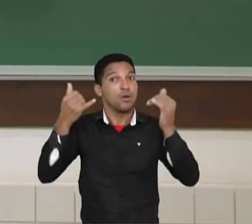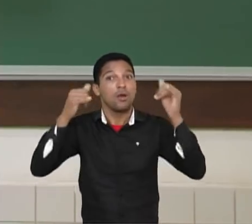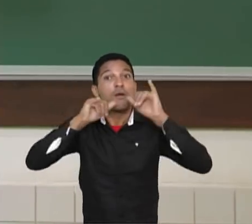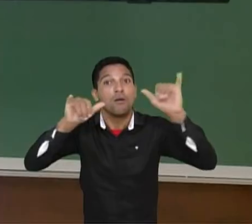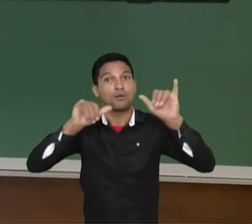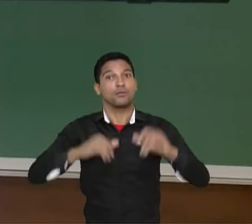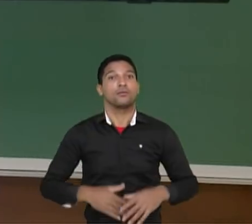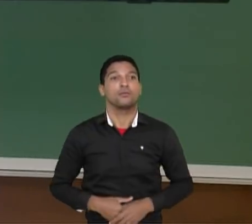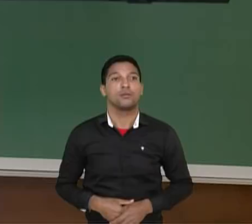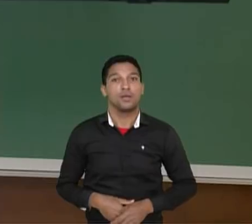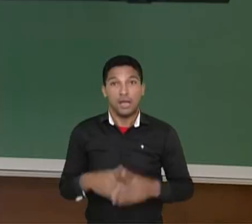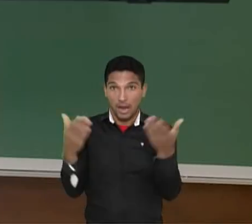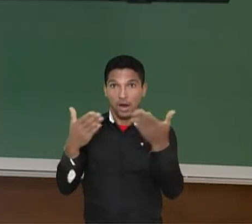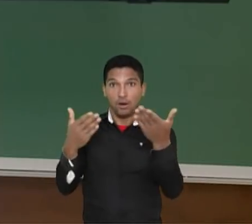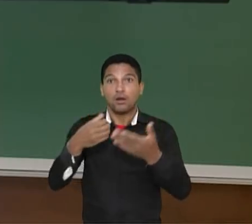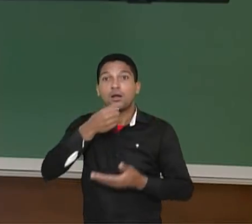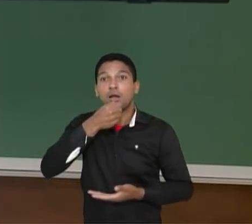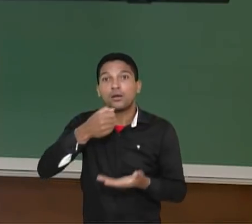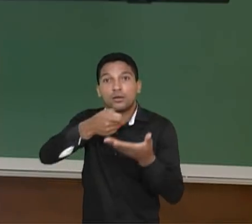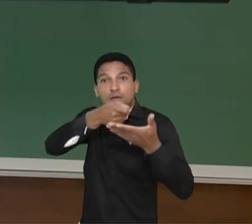Acompanhe comigo aqui.